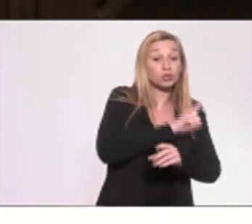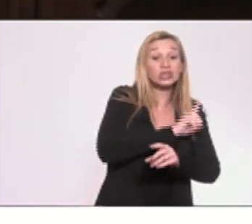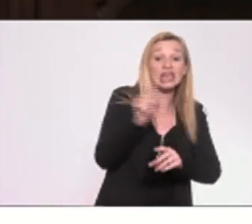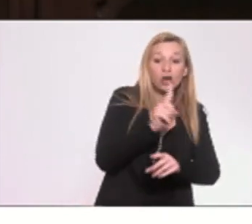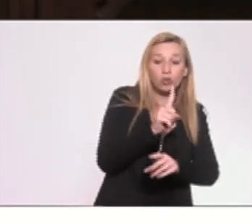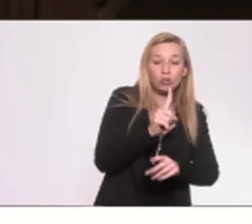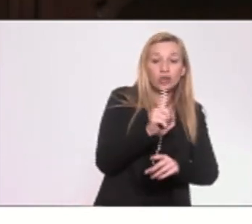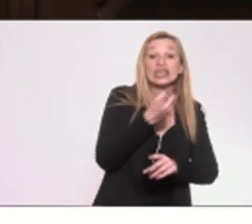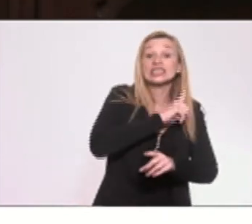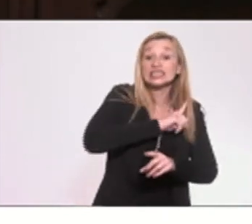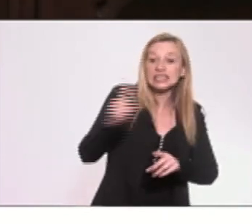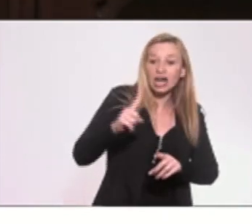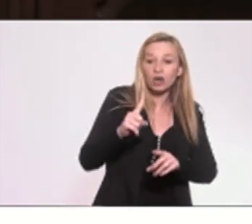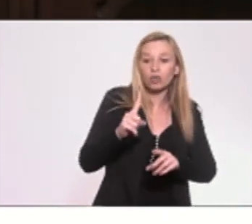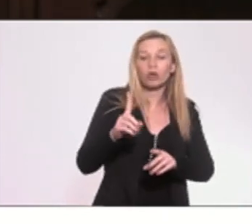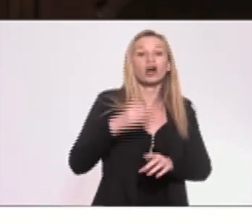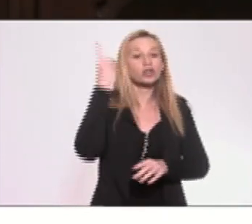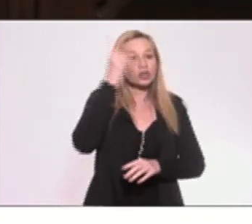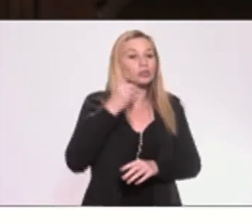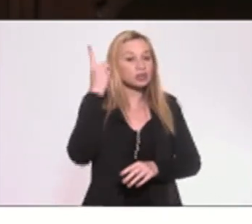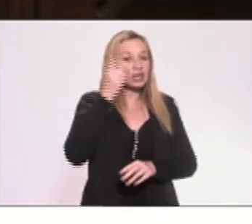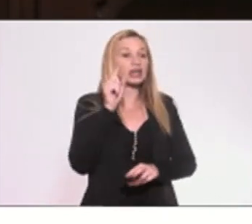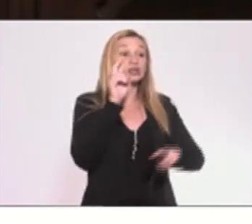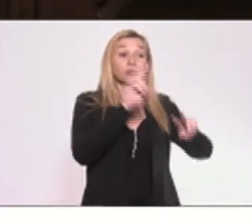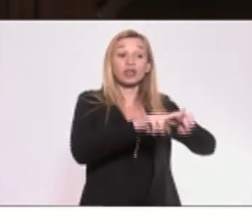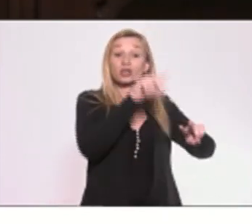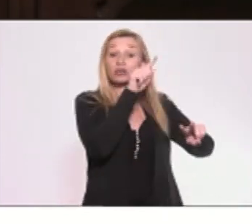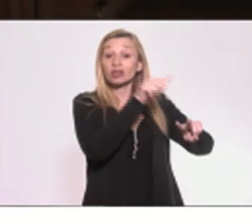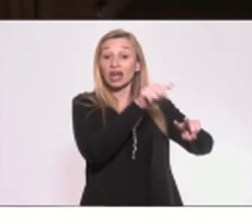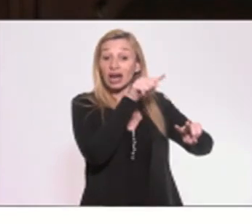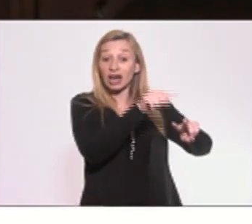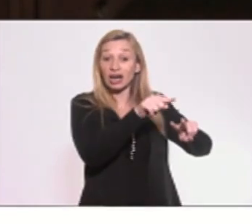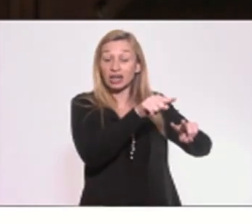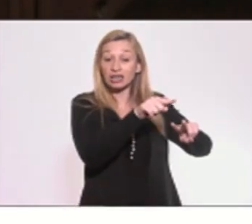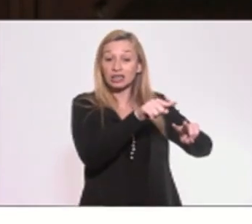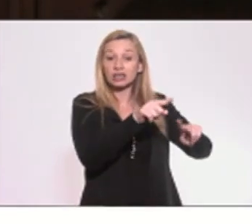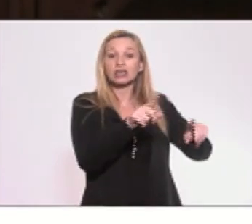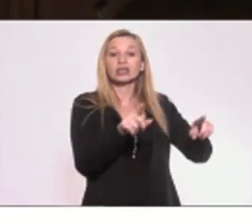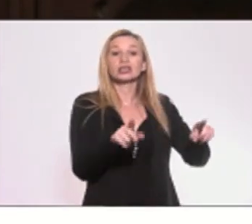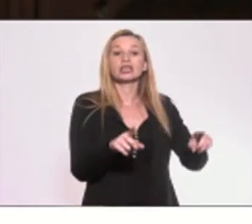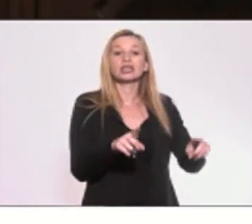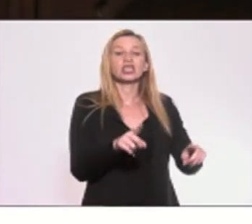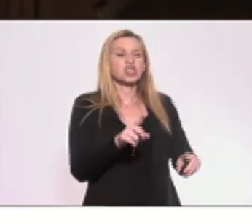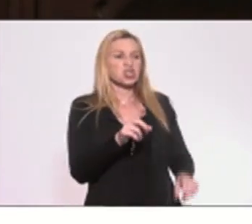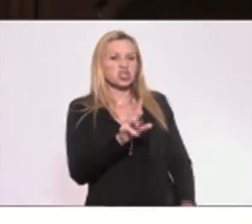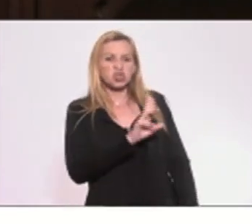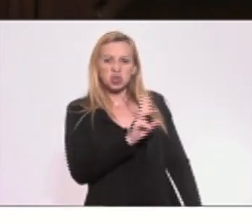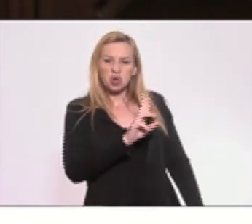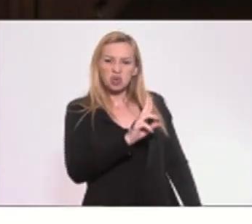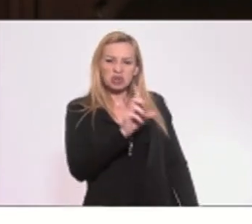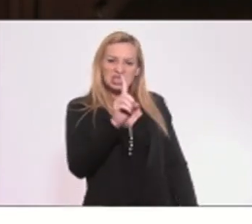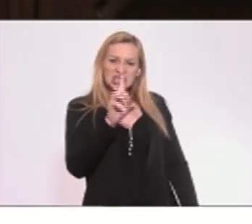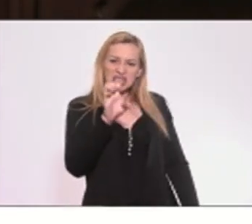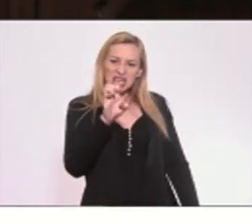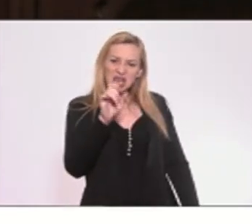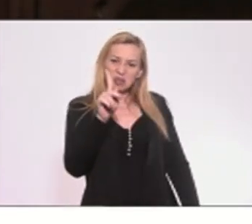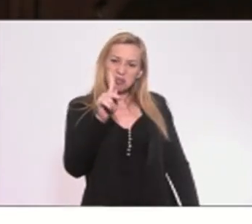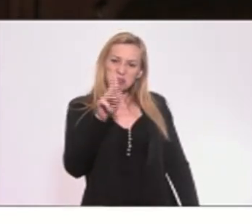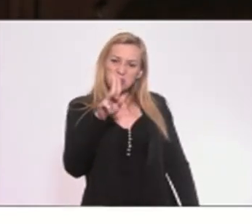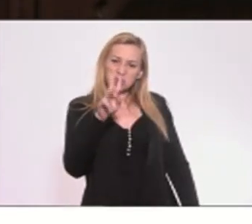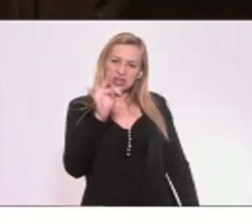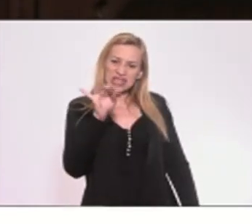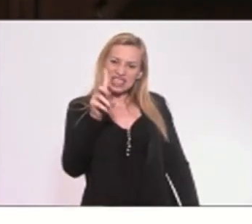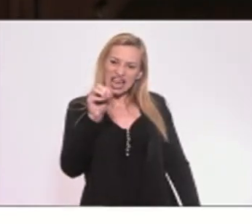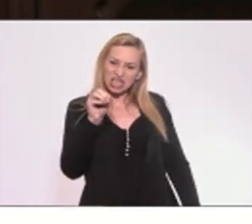Não. Não, esses deputados que lá estão presos, nem de deputados deveriam ser chamados. Porque se viesse a voto